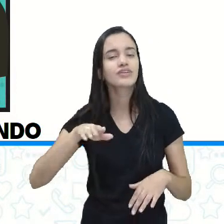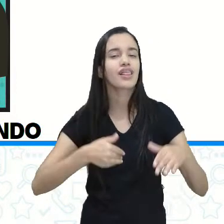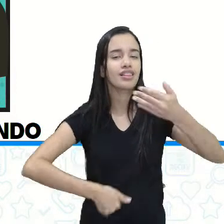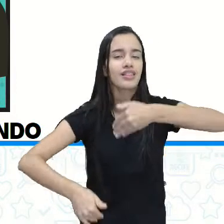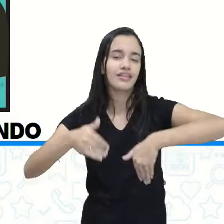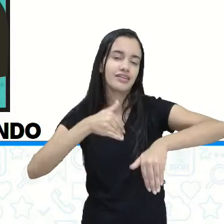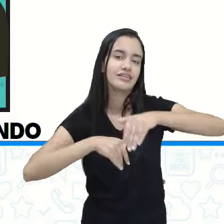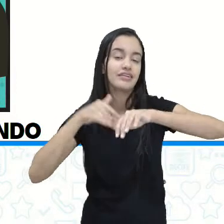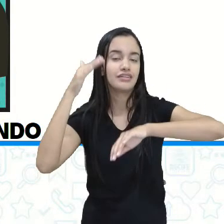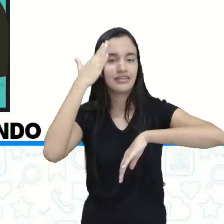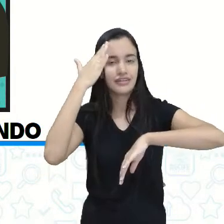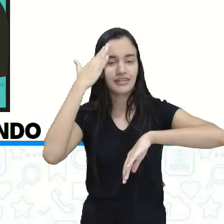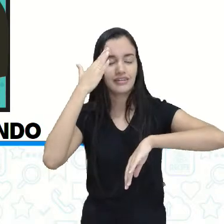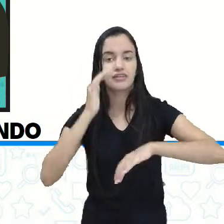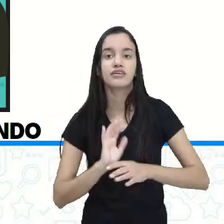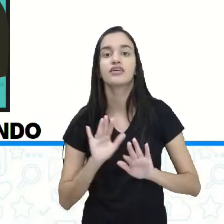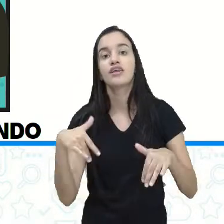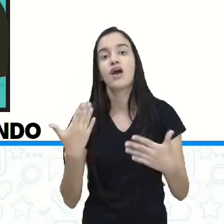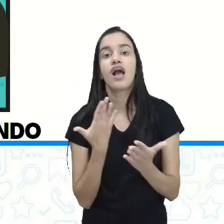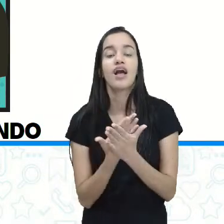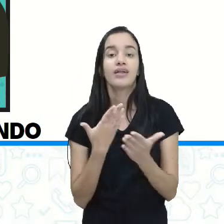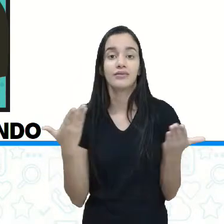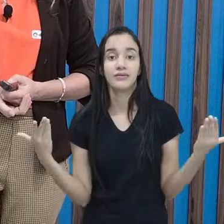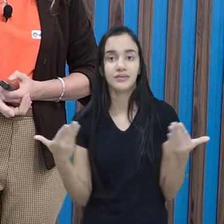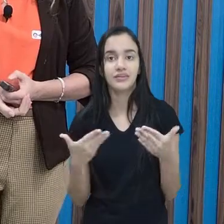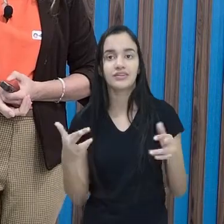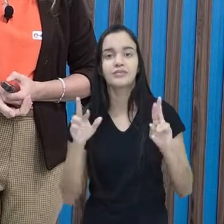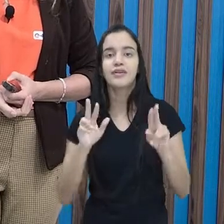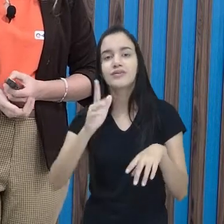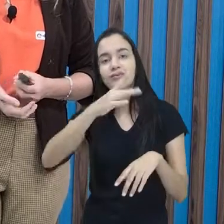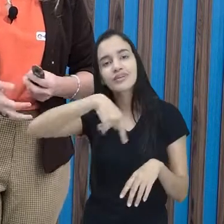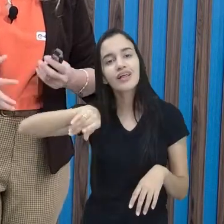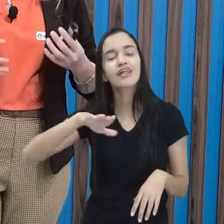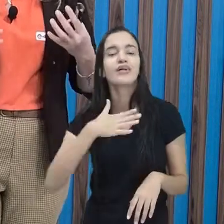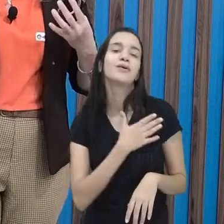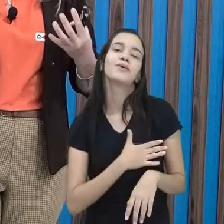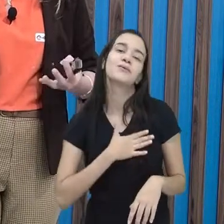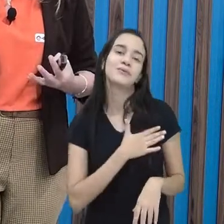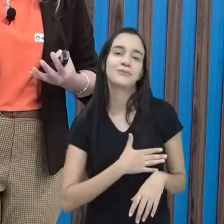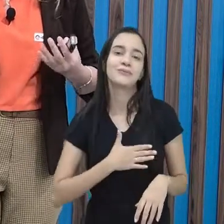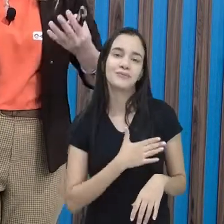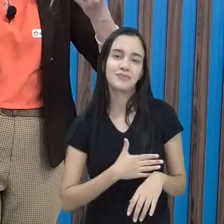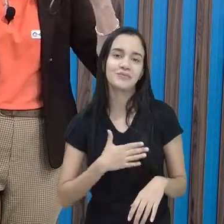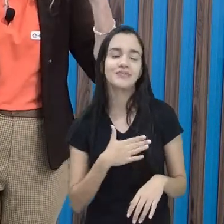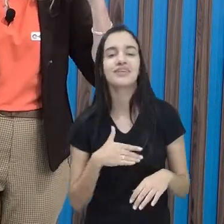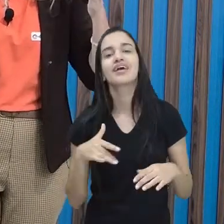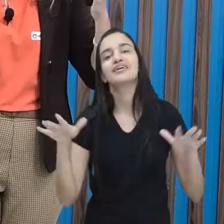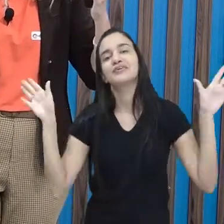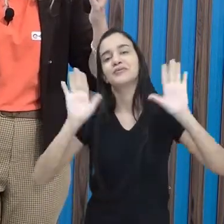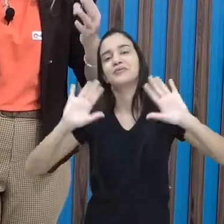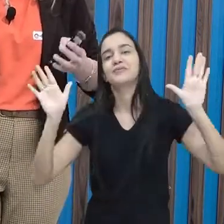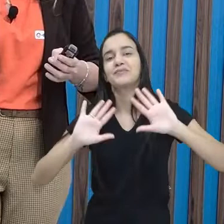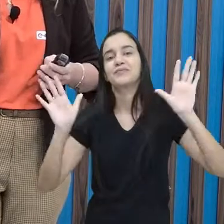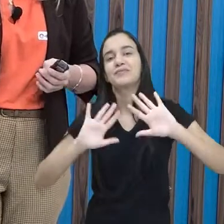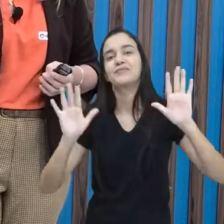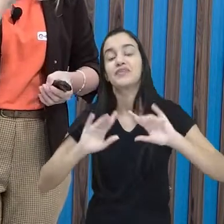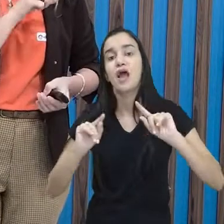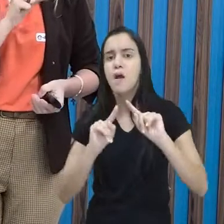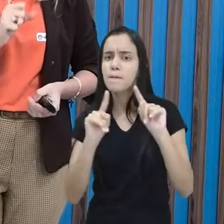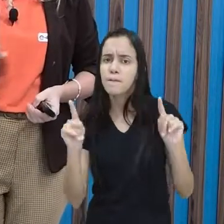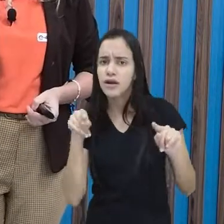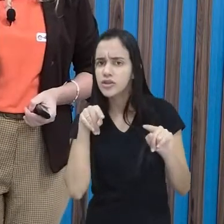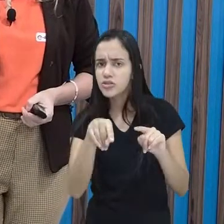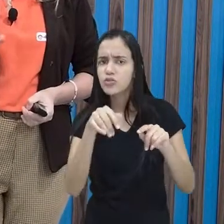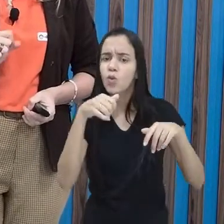do assunto. Gente, essa foi a aula de hoje. Espero que vocês tenham gostado muito. Até a próxima aula, tá? Mas não